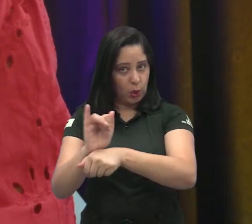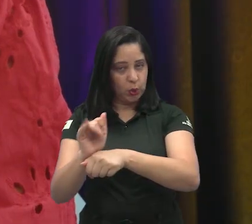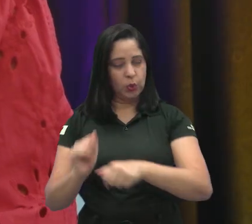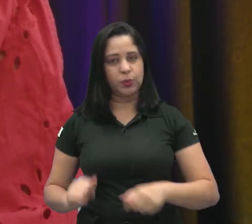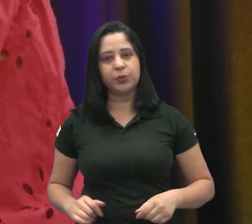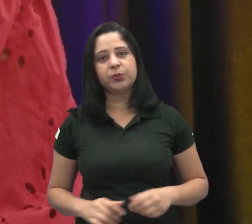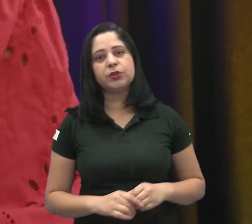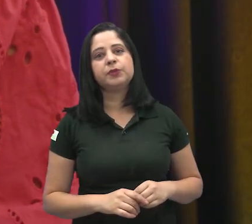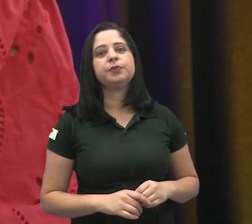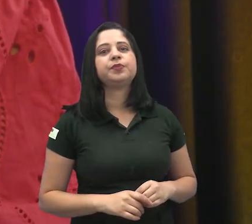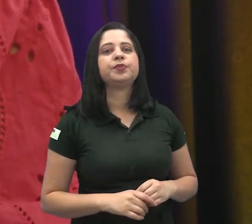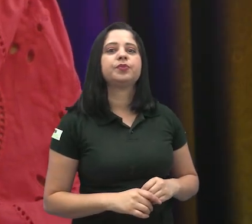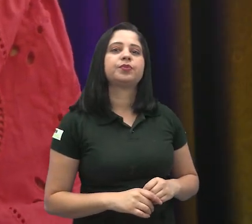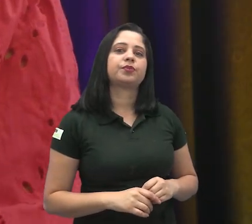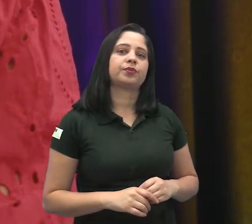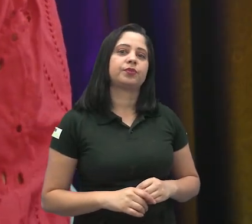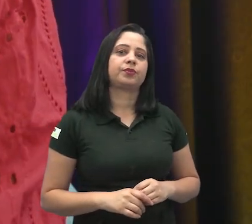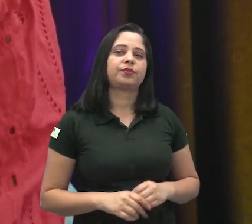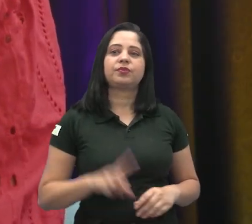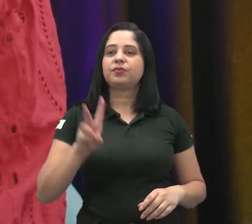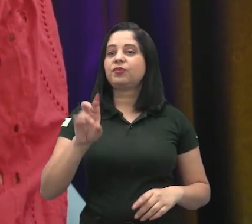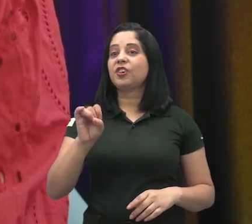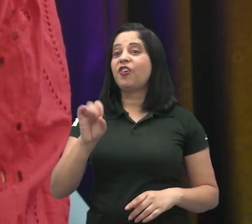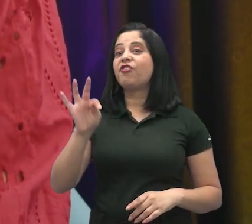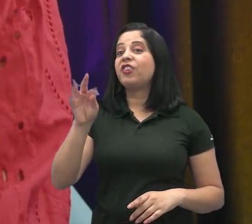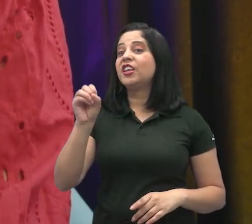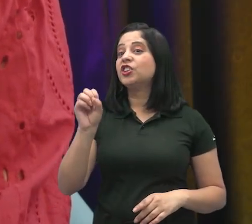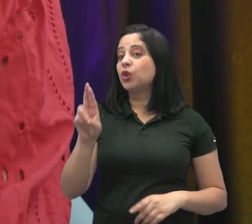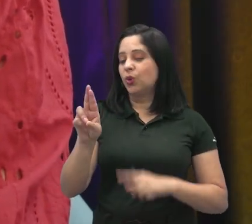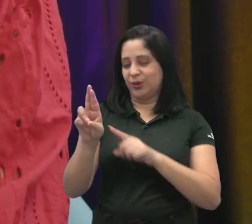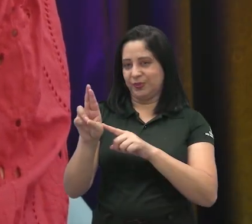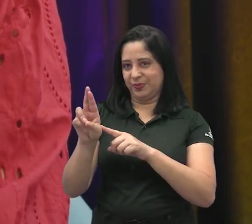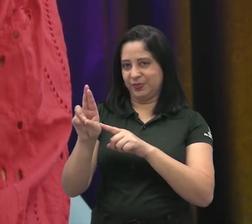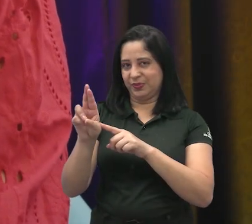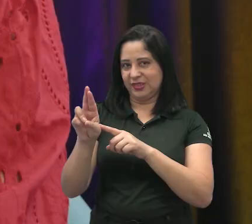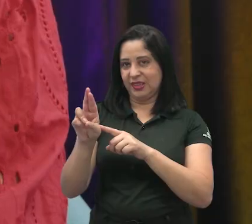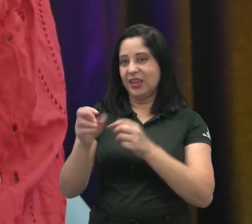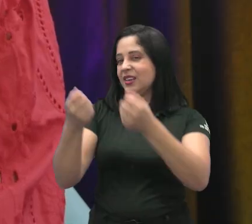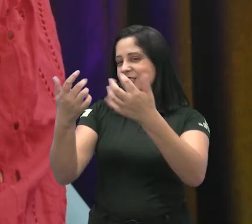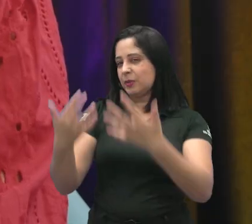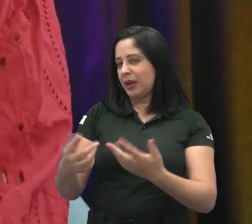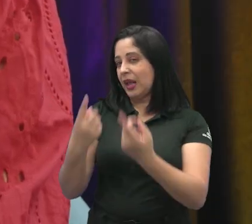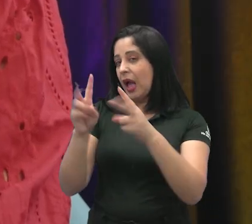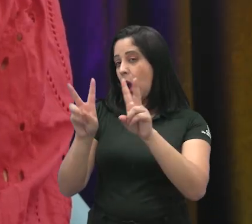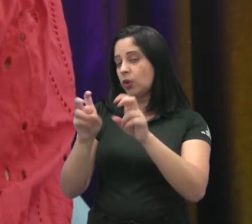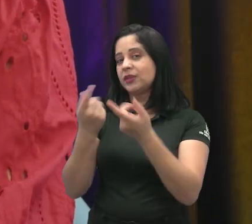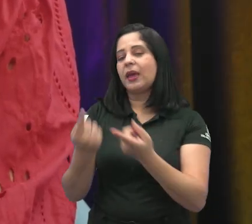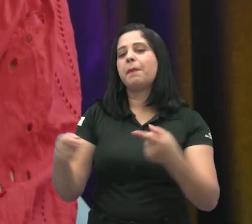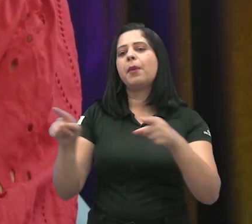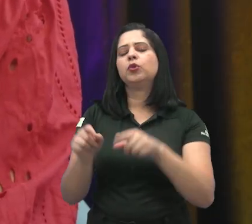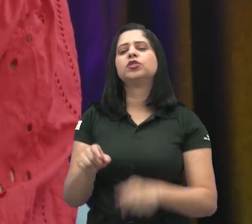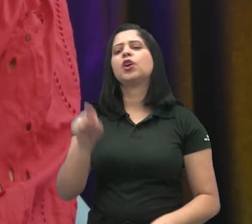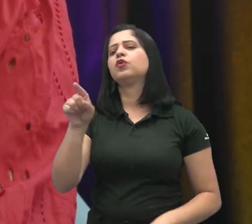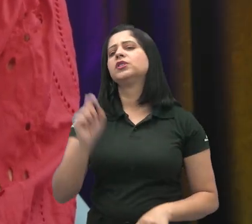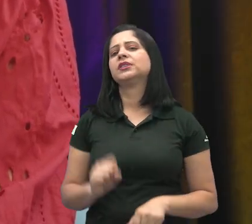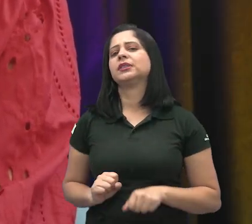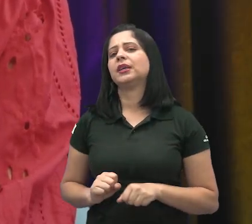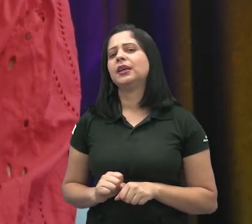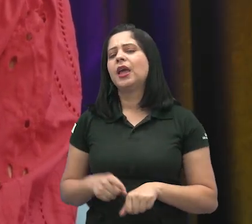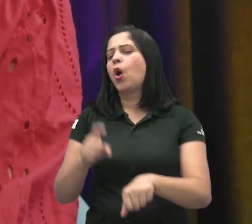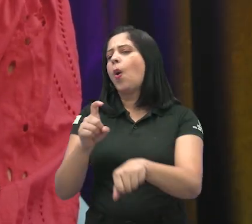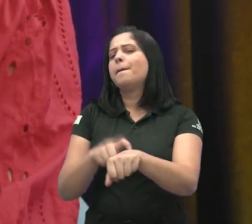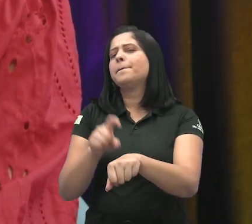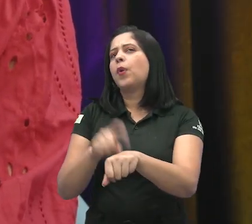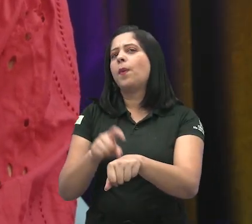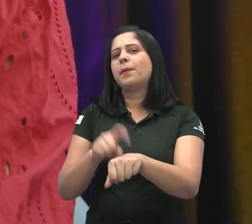possa acompanhar. Vamos falar um pouquinho com o Vitor, vamos falar um pouquinho mais sobre música, né? Que momento musical marcou, assim,